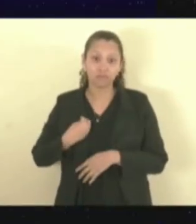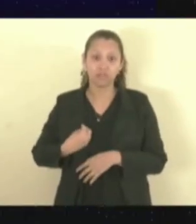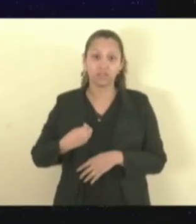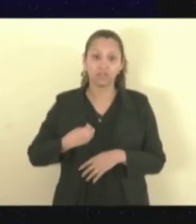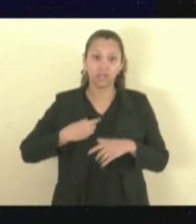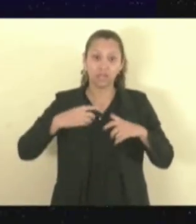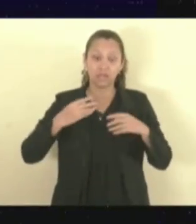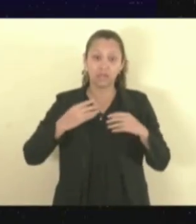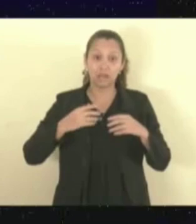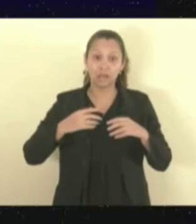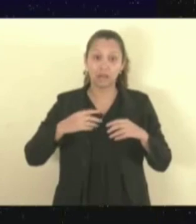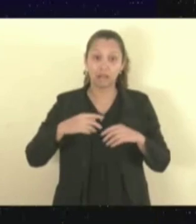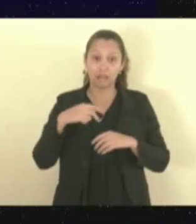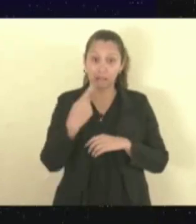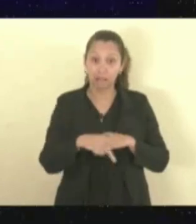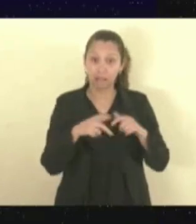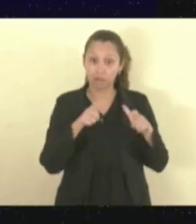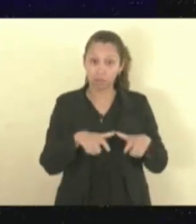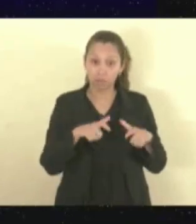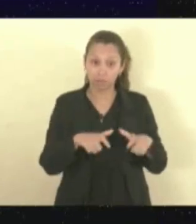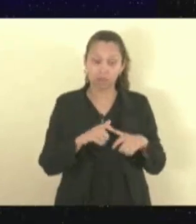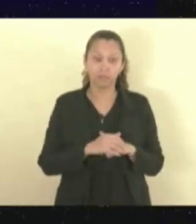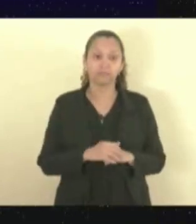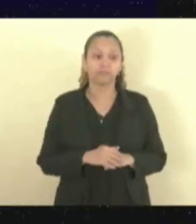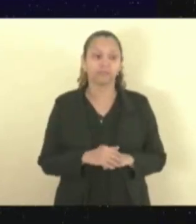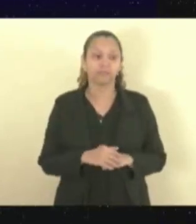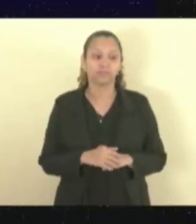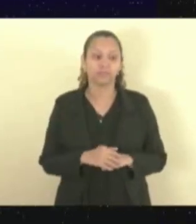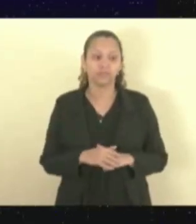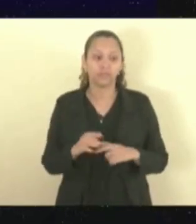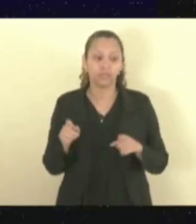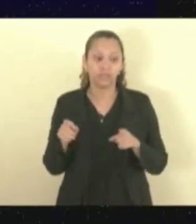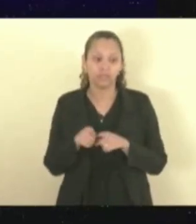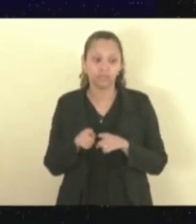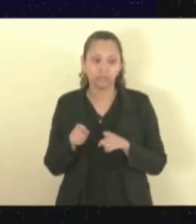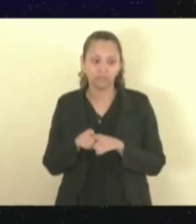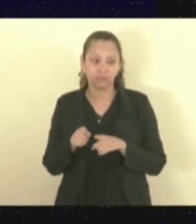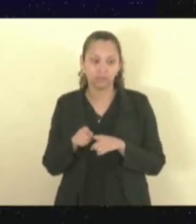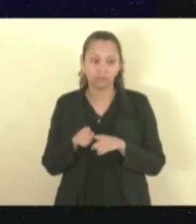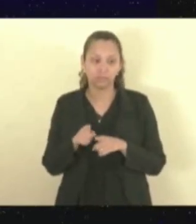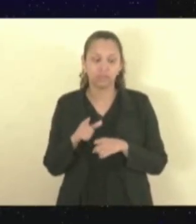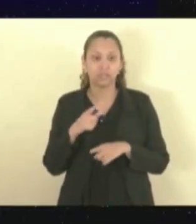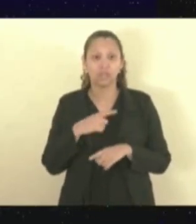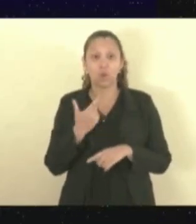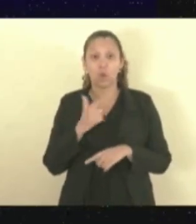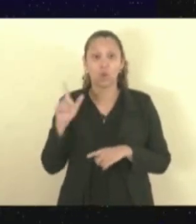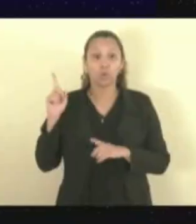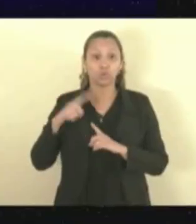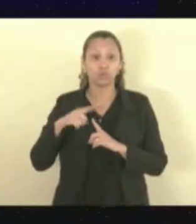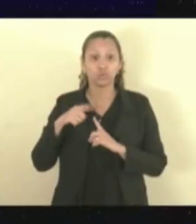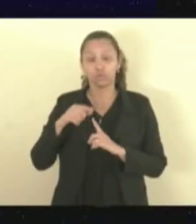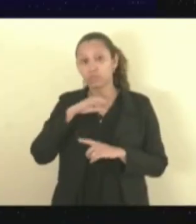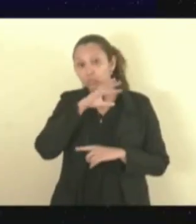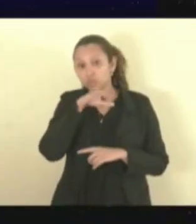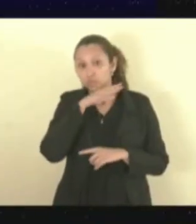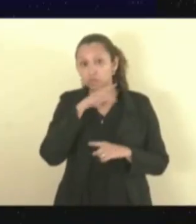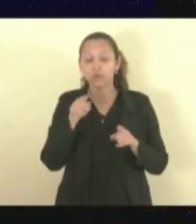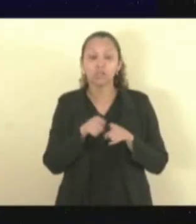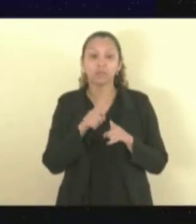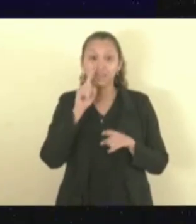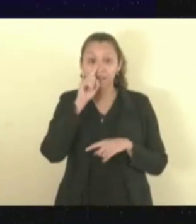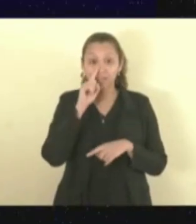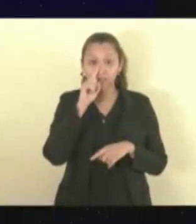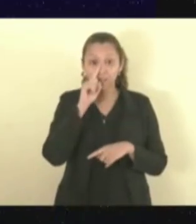paisagem. Vai causar a fragmentação de hábitats terrestres e aquáticos, introdução de espécies exóticas e os riscos de incêndio,